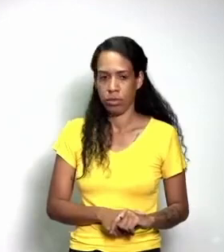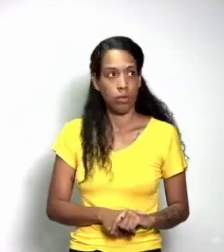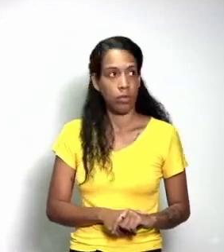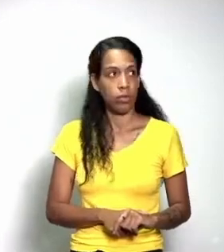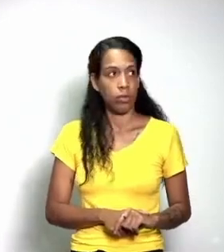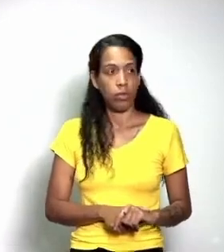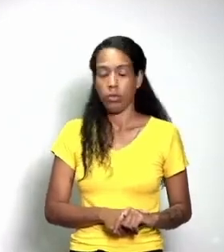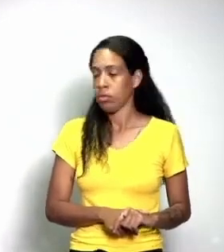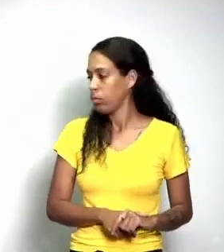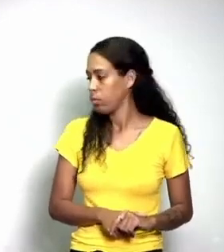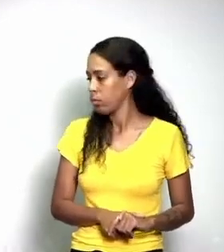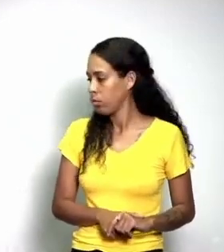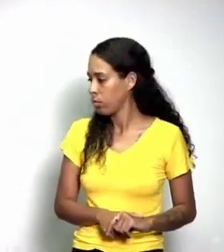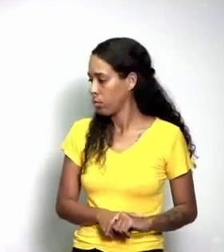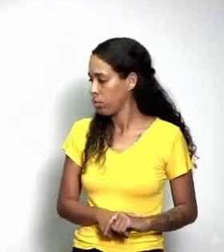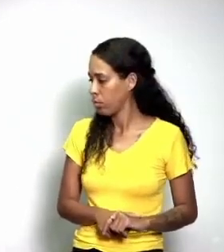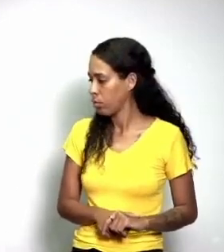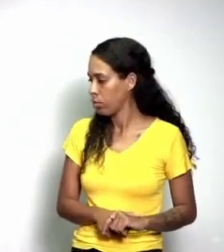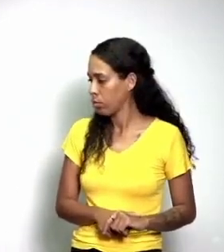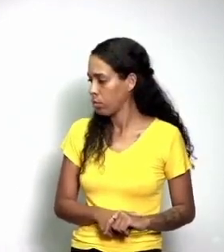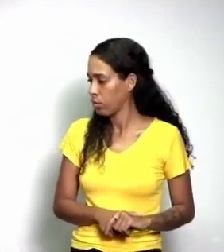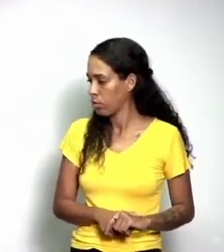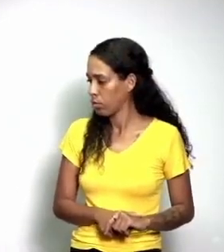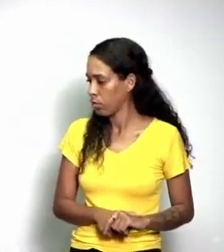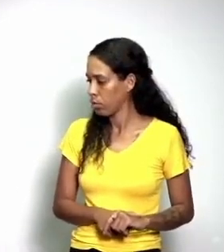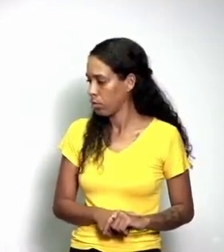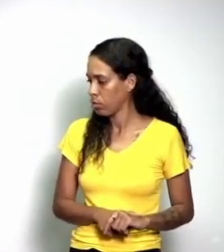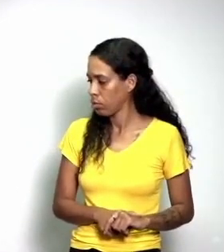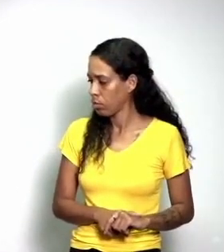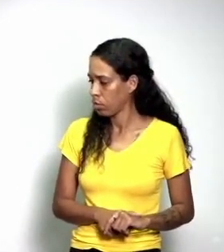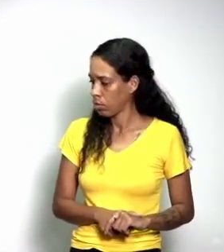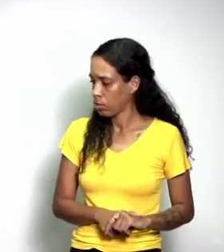Não é aquele lá mesmo. Esse daqui já seria para outro nível.